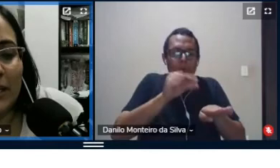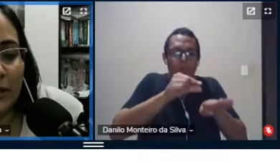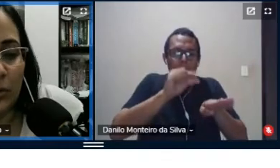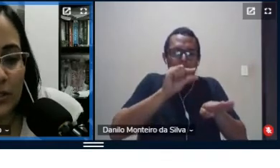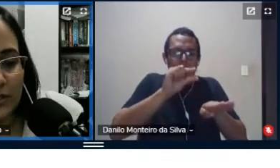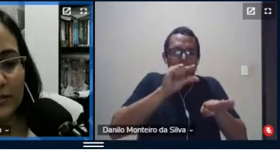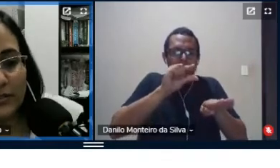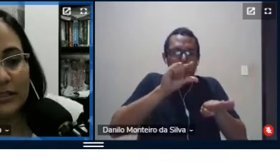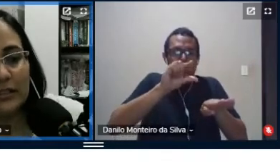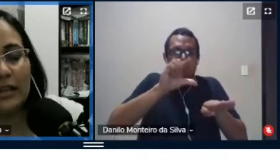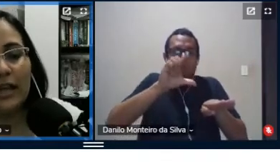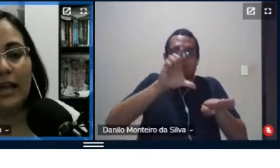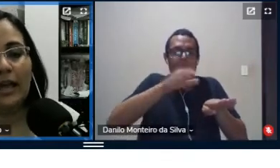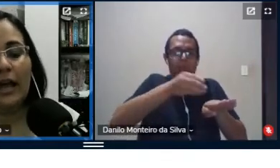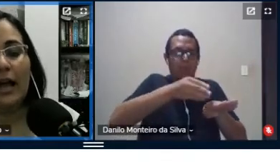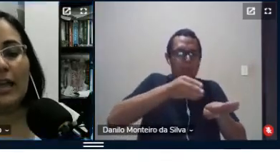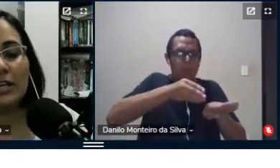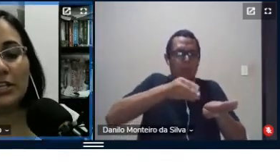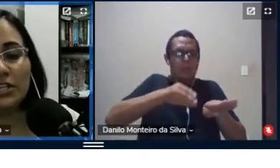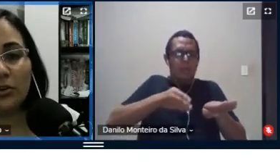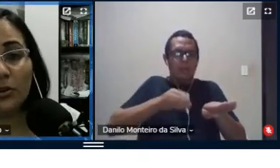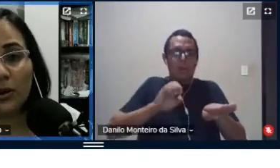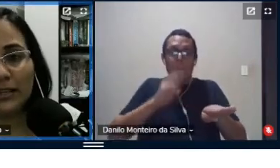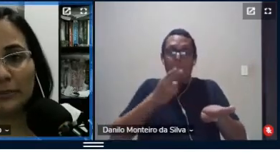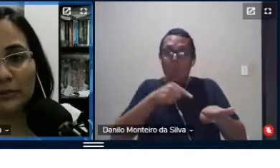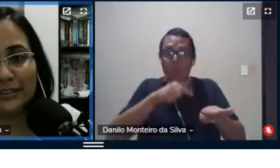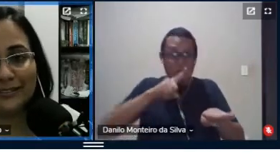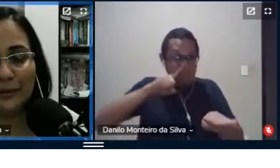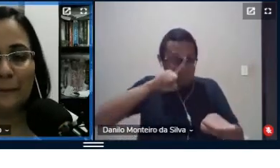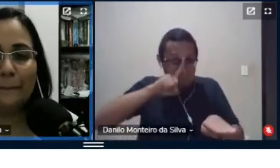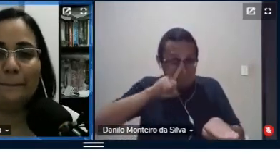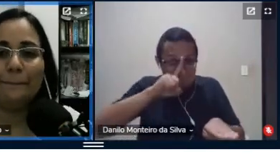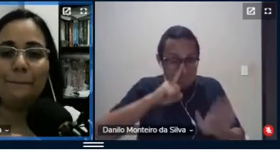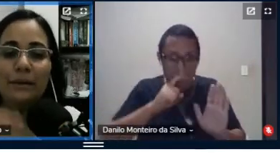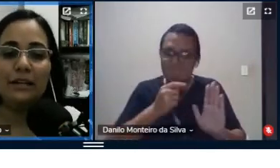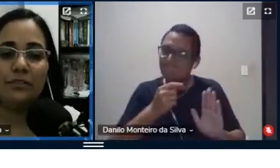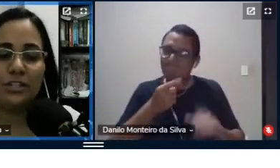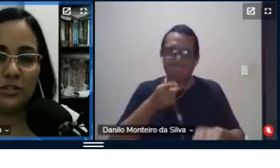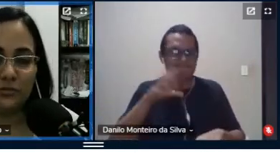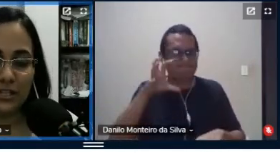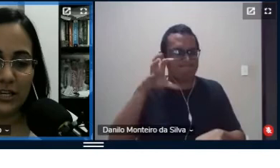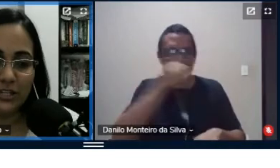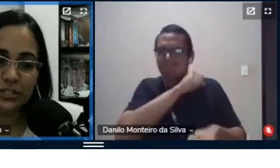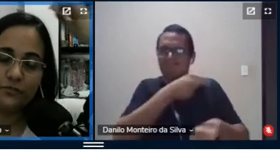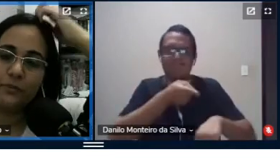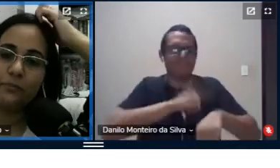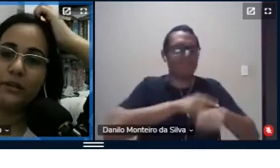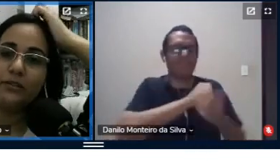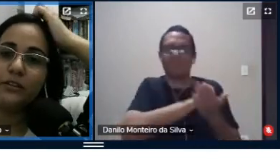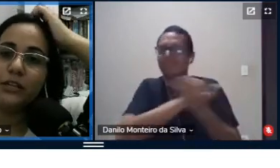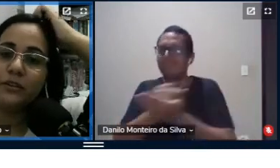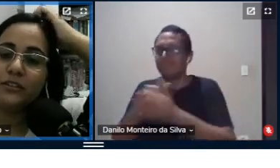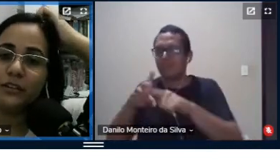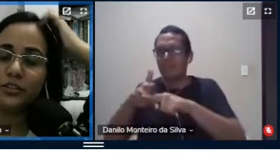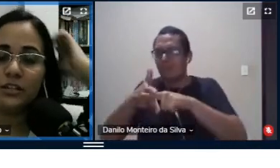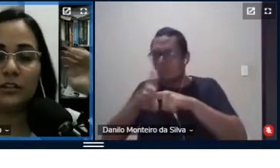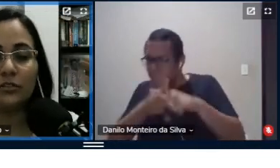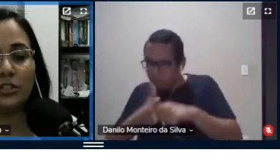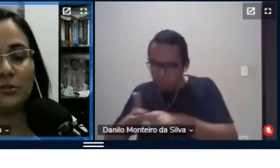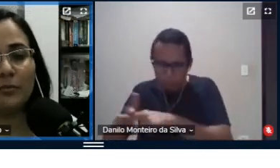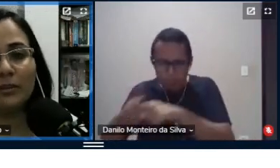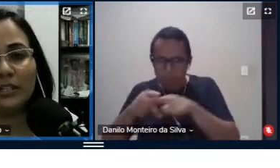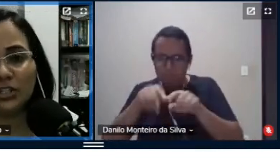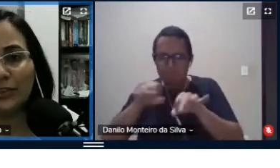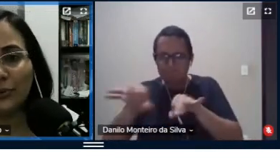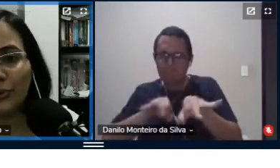região perigosa, aí a gente já coloca na manutenção preventiva, que aí a gente vai prevenir o acidente. O que é isso?